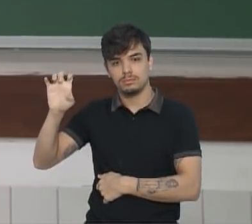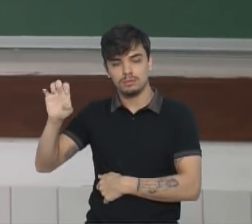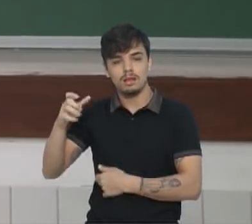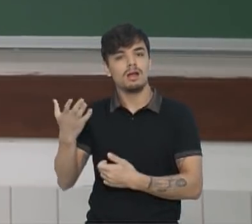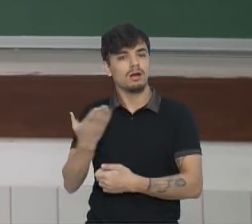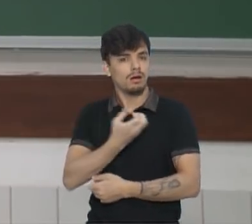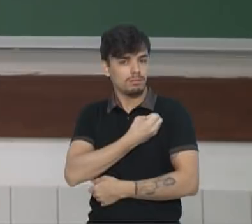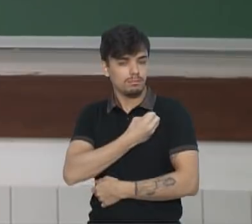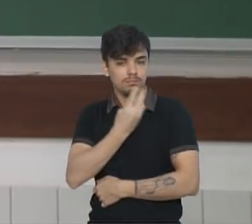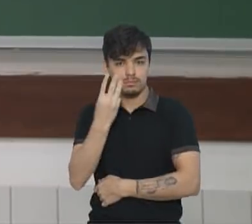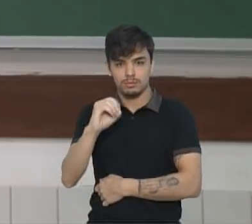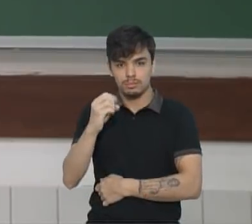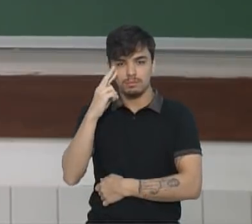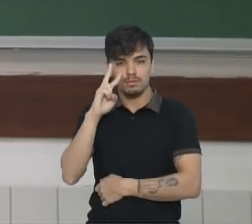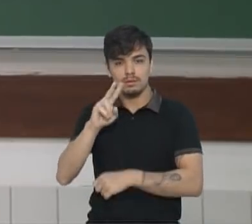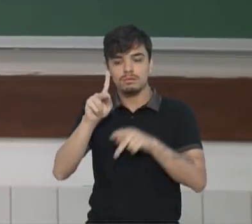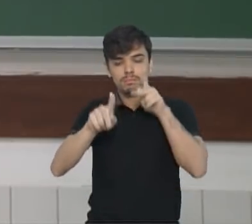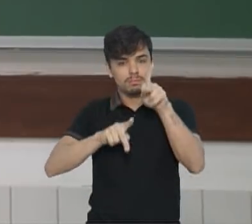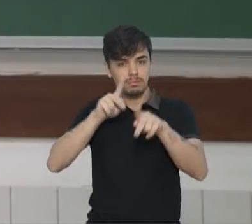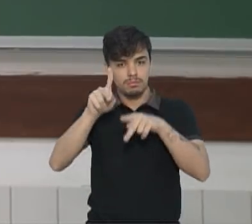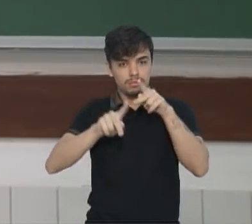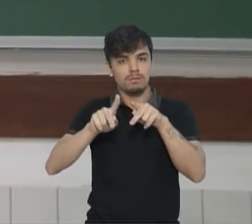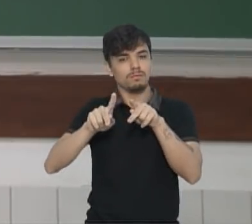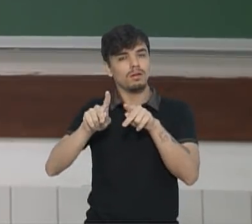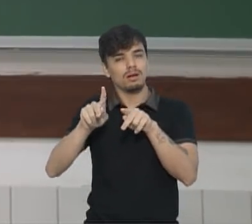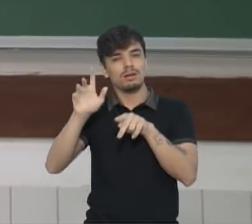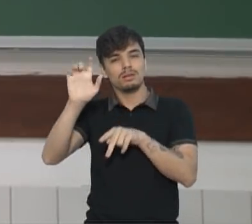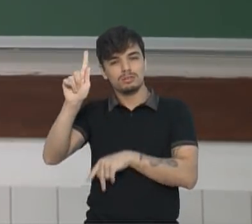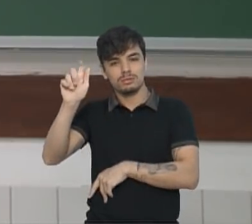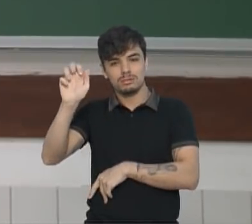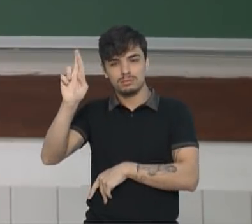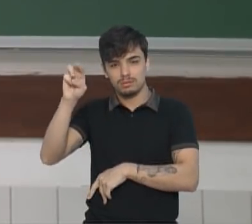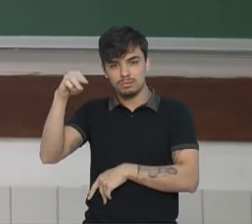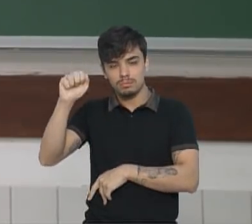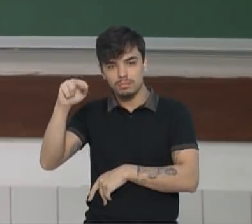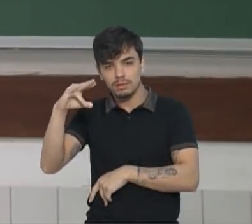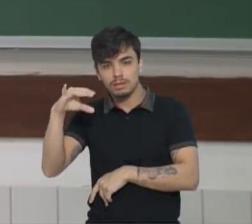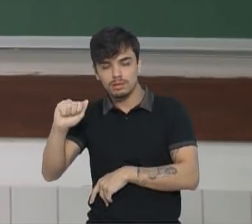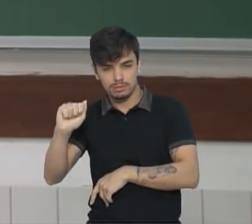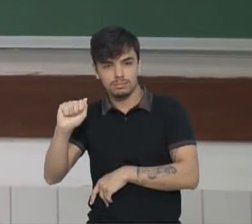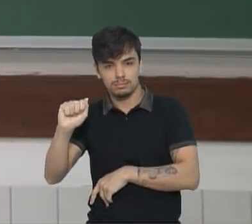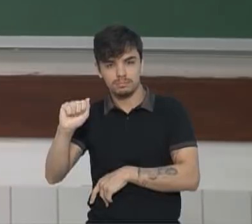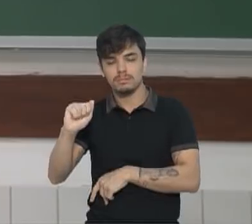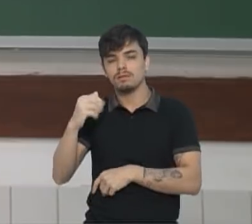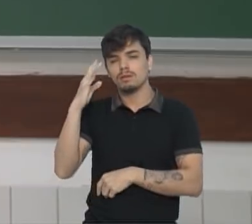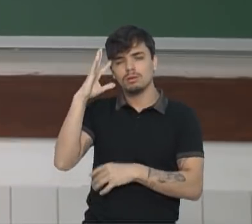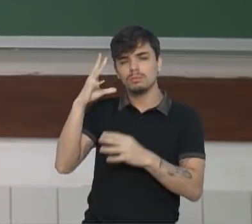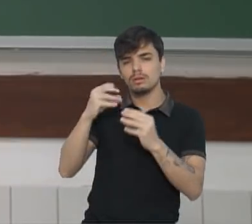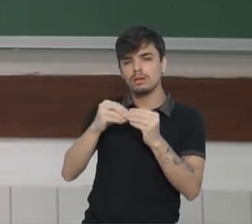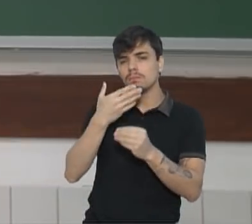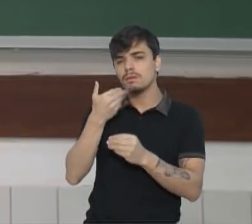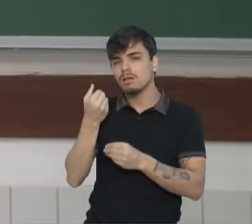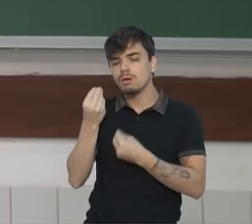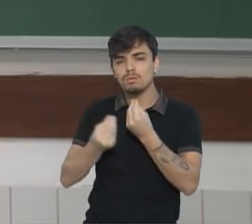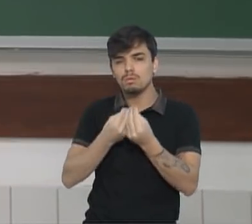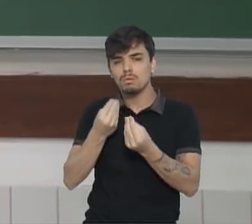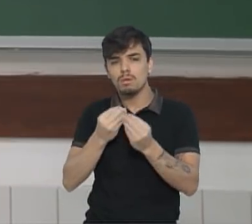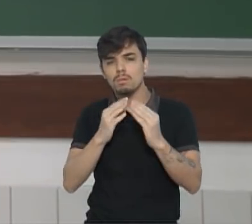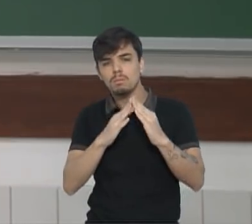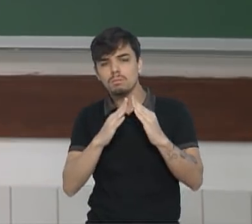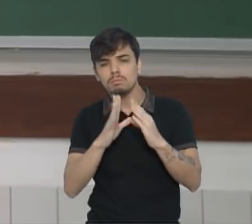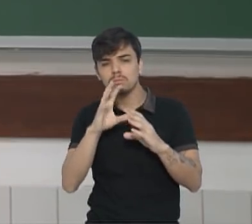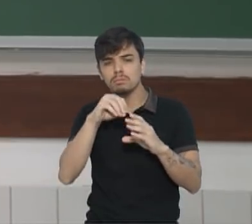ver os povos germânicos. Então a gente vai entender um pouco melhor, né, como foi o estabelecimento dos germânicos dentro do território